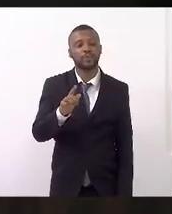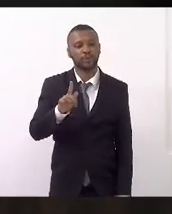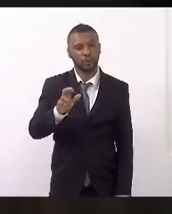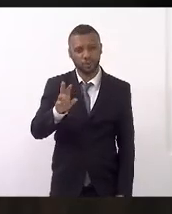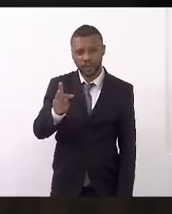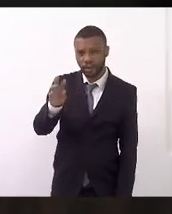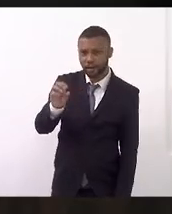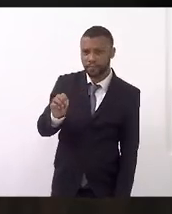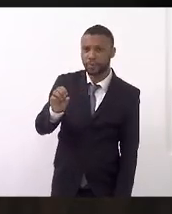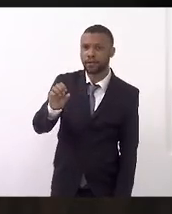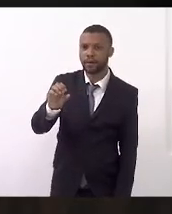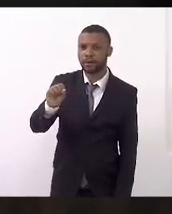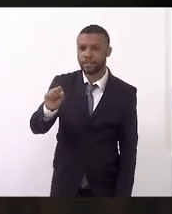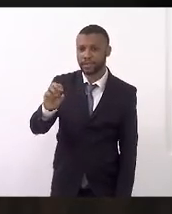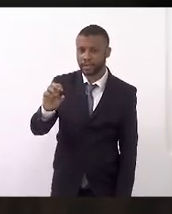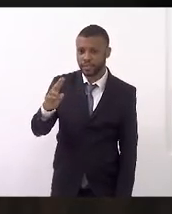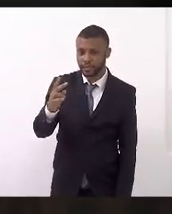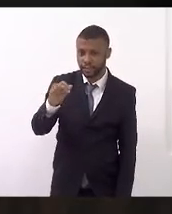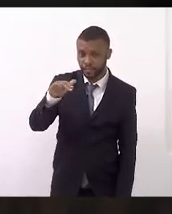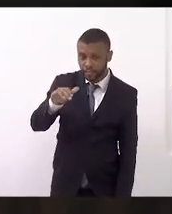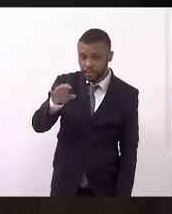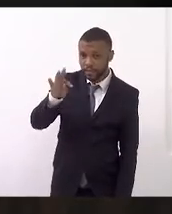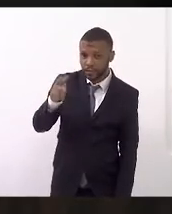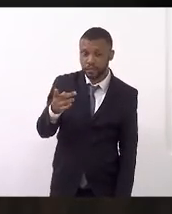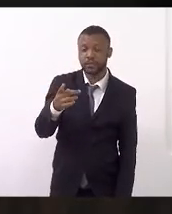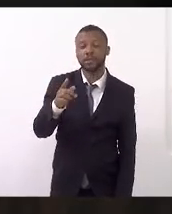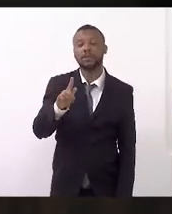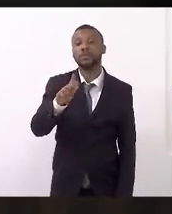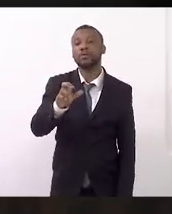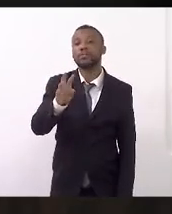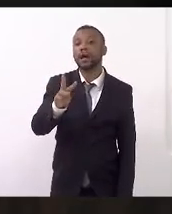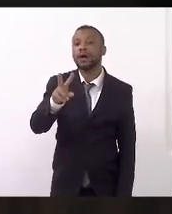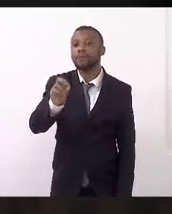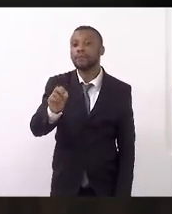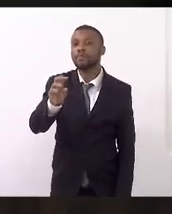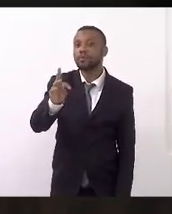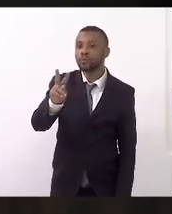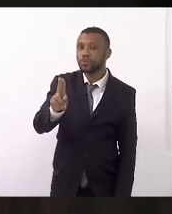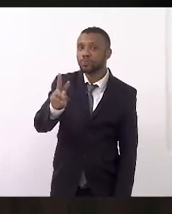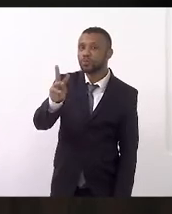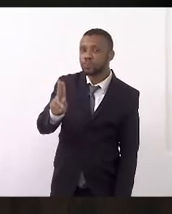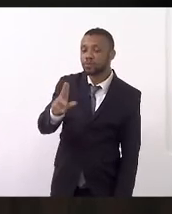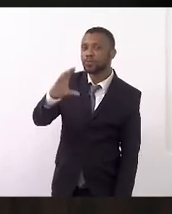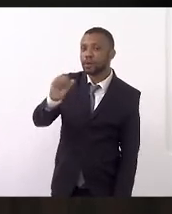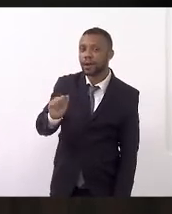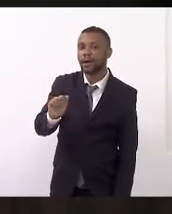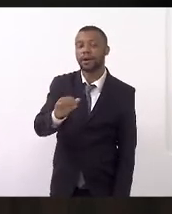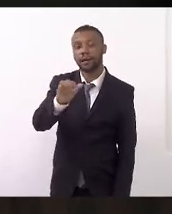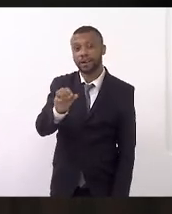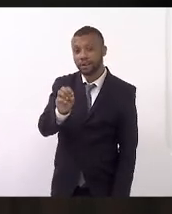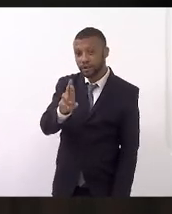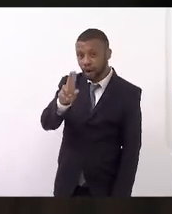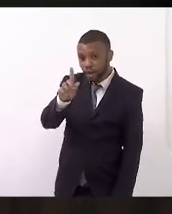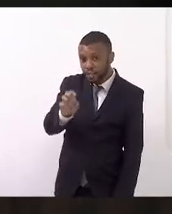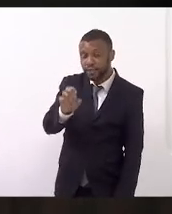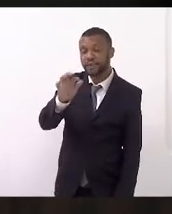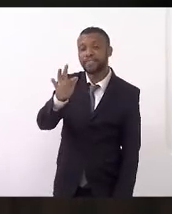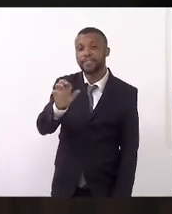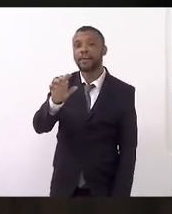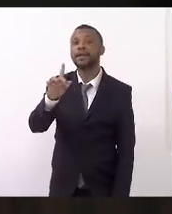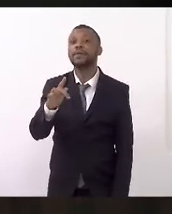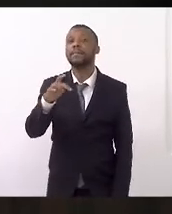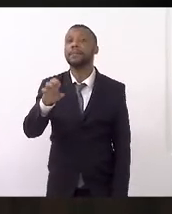Schmidt, Gustavo Schmidt, Gustavo Tutuca, Gustavo Tutuca, Jorge Felipe Neto, Jorge Felipe